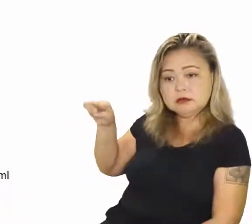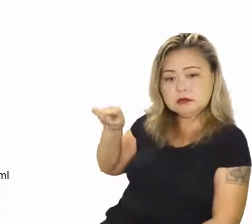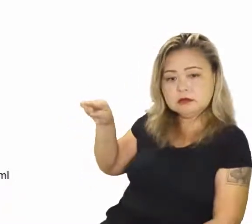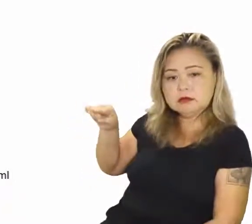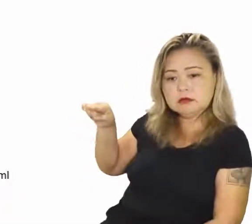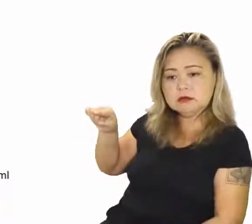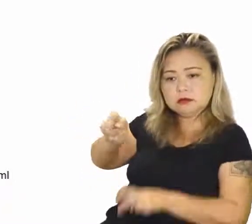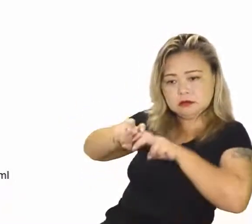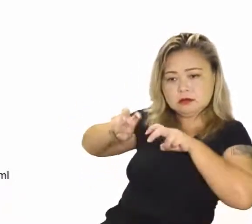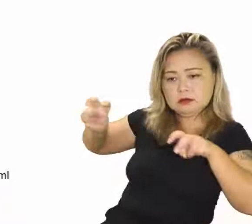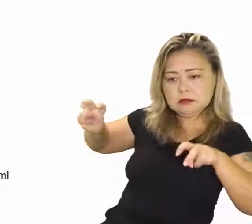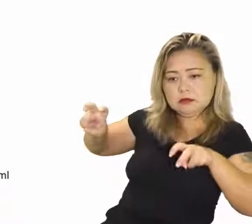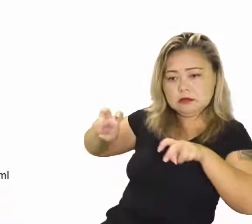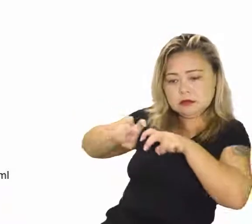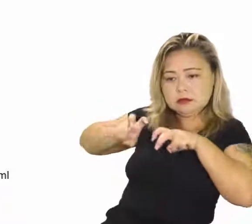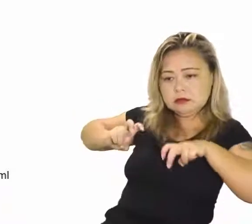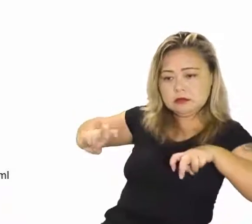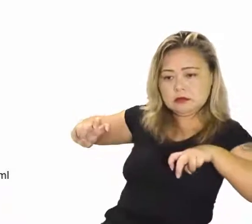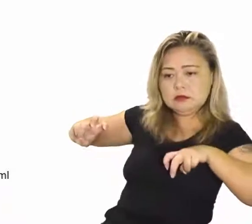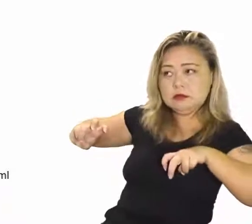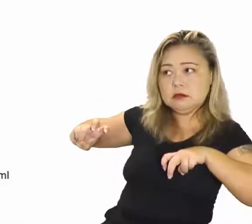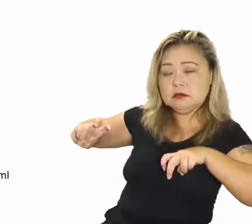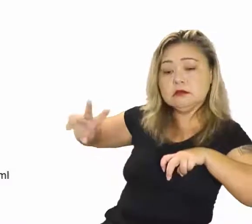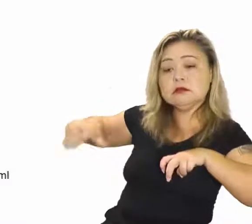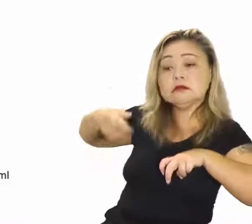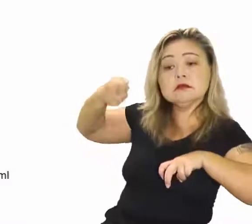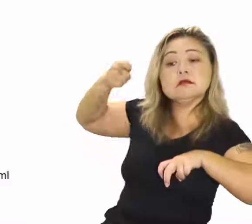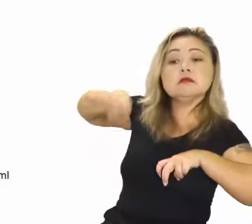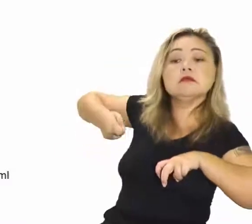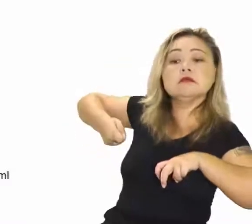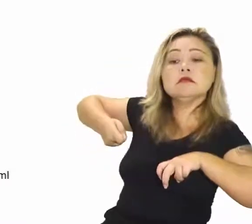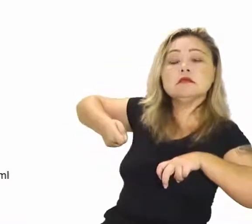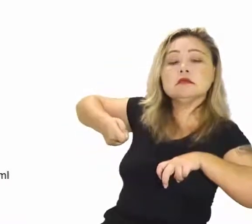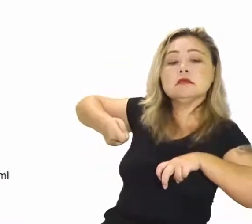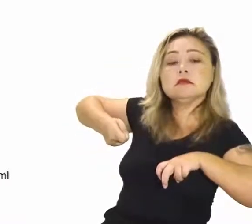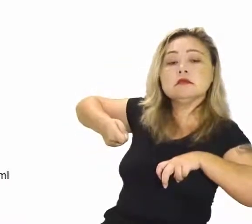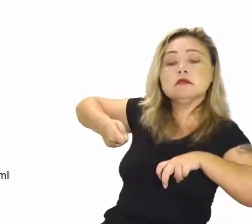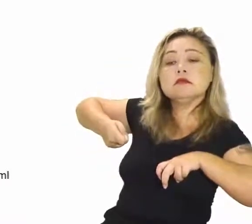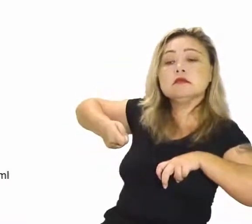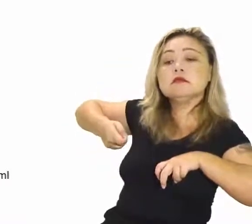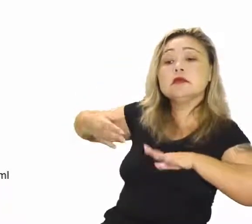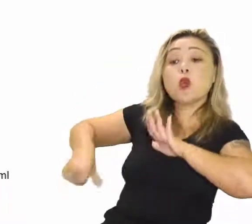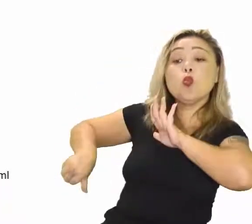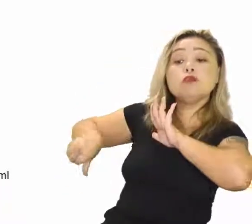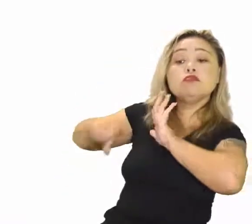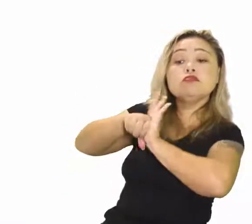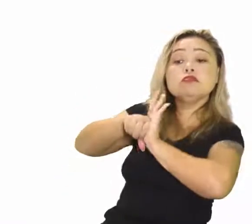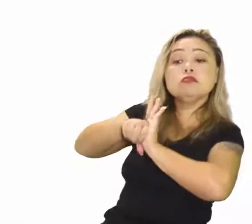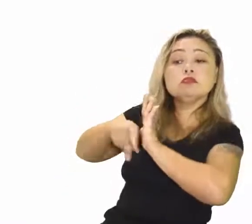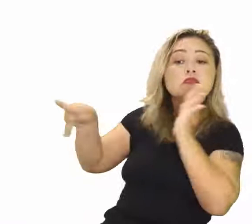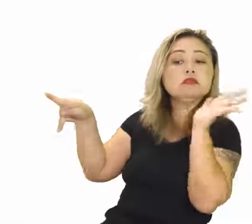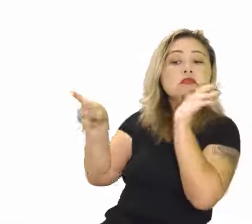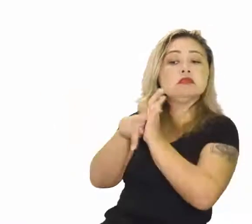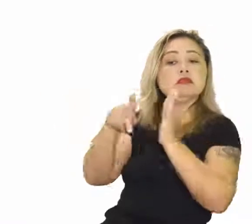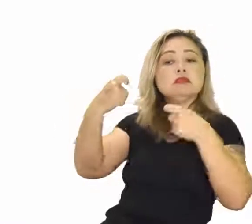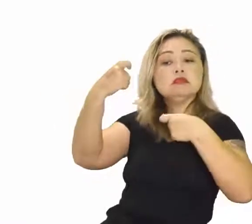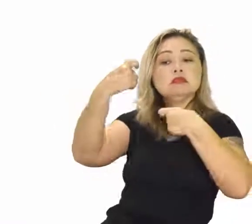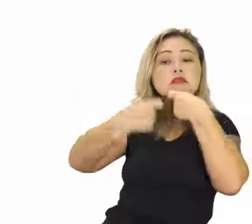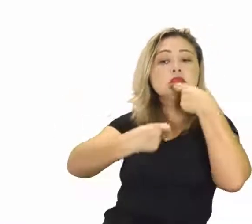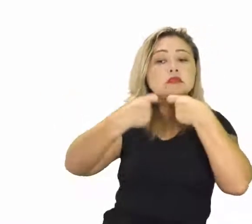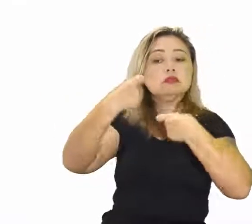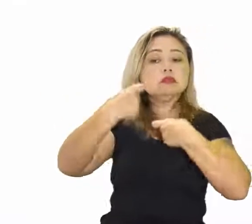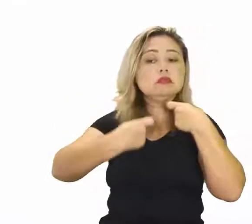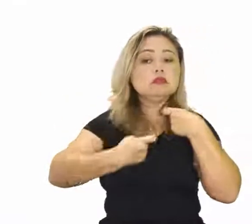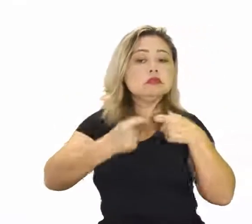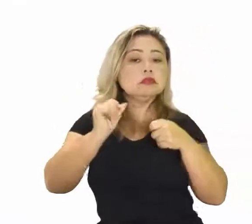esse tribunal, ele iria julgar os crimes de guerra.